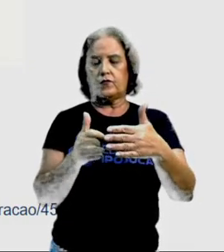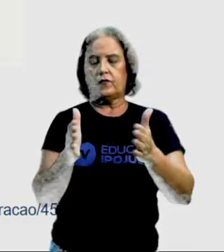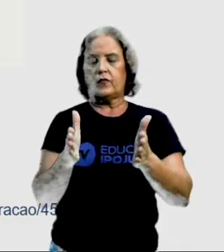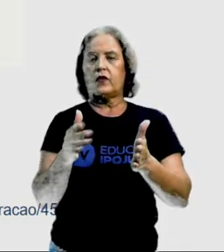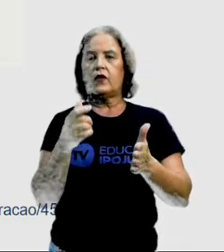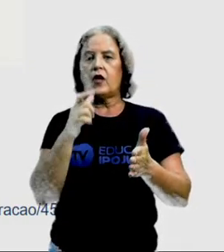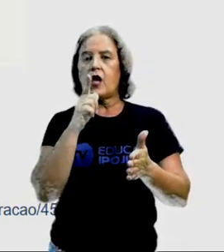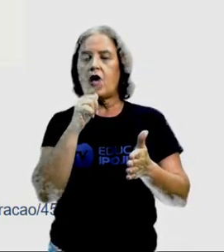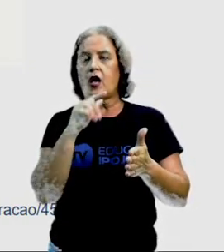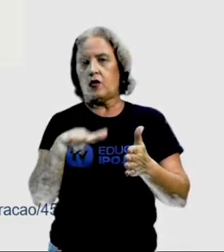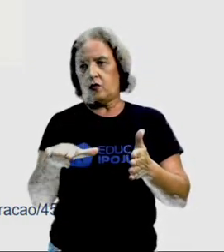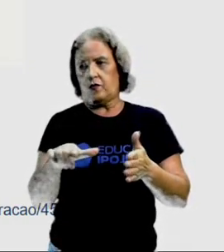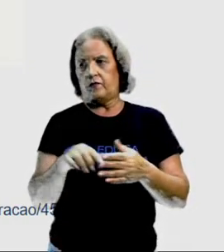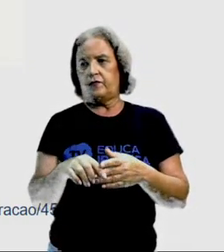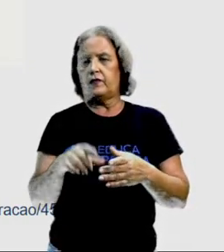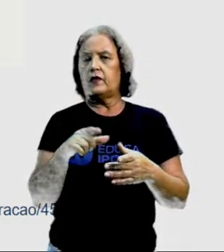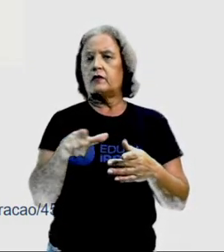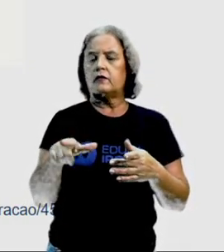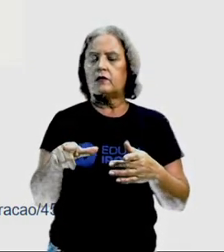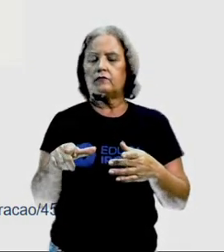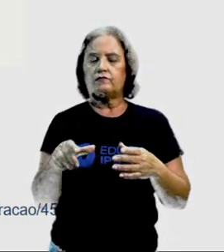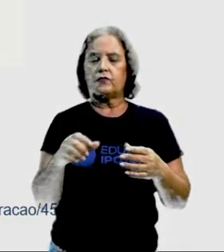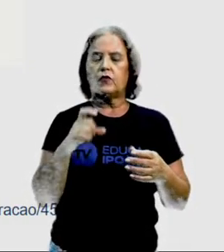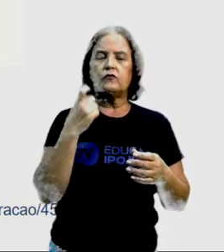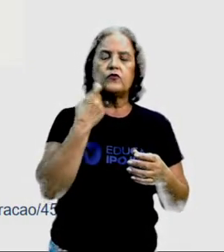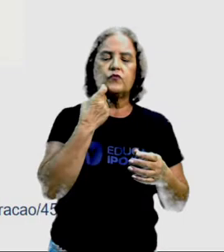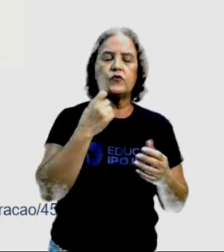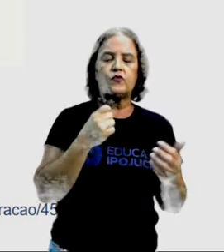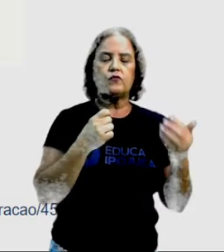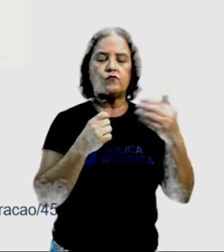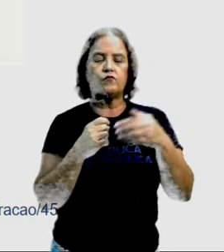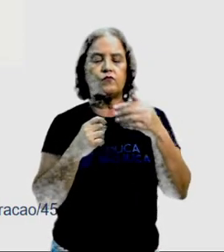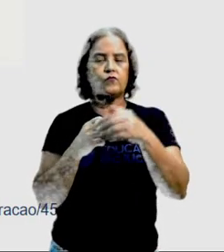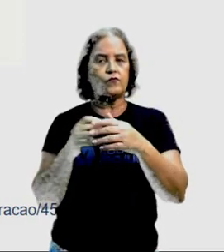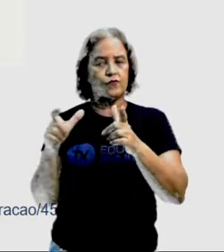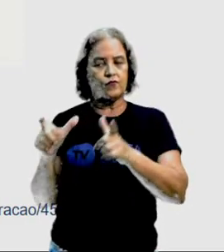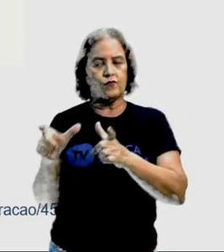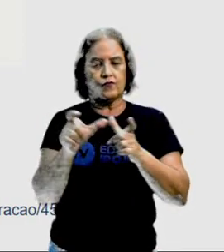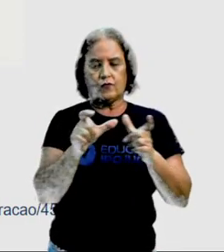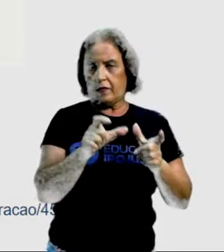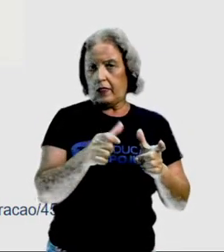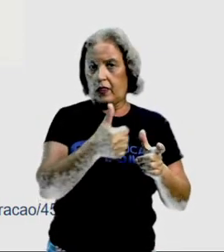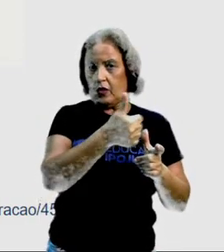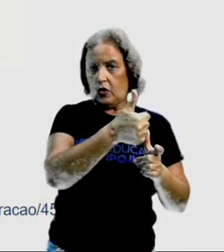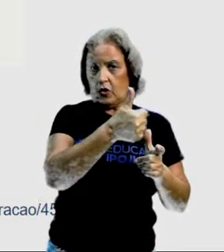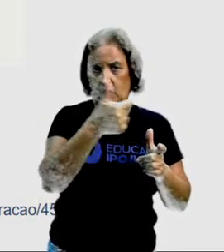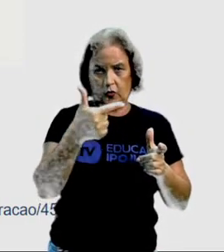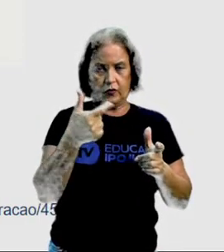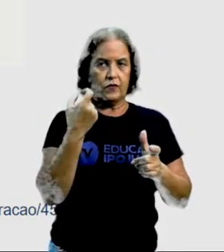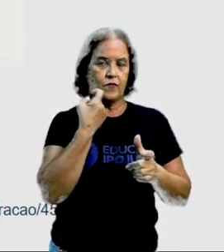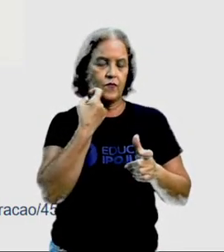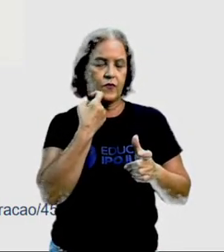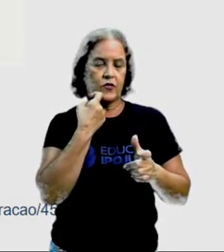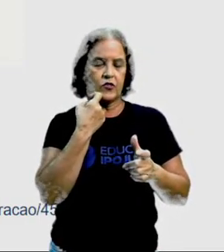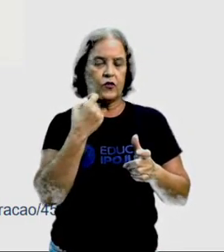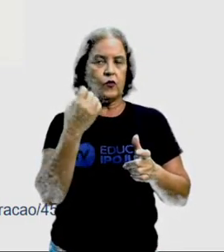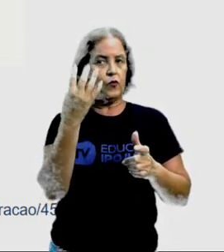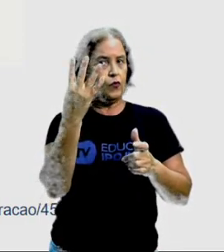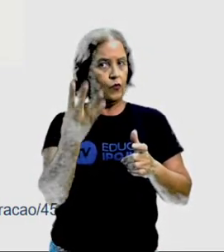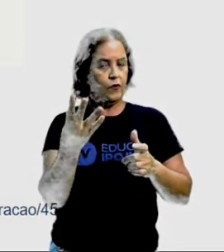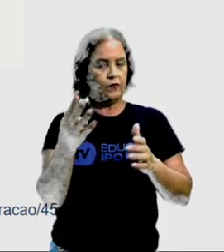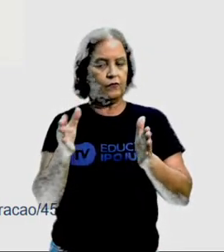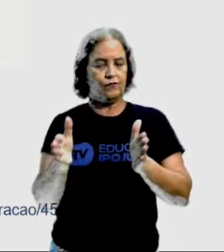de peixes, tadinho, tudo lá, querendo ir para o aquário. São 12 no saquinho. E aí eu tenho 4